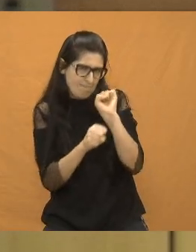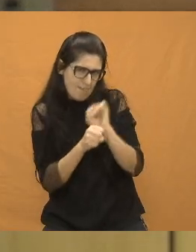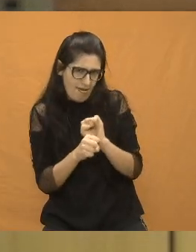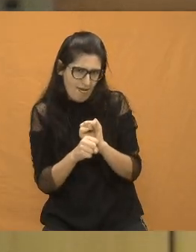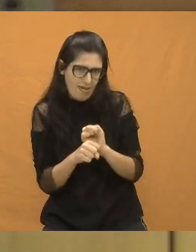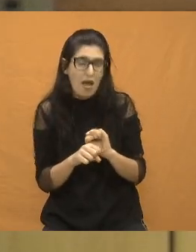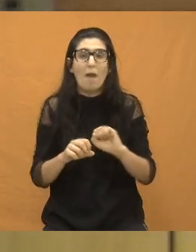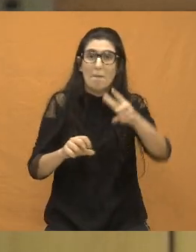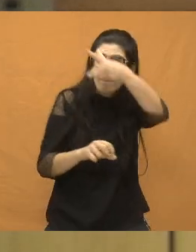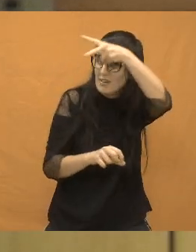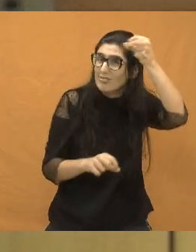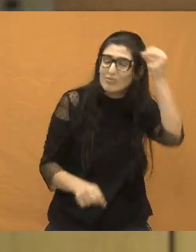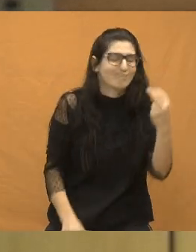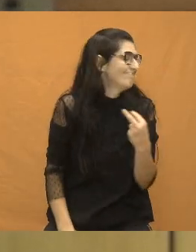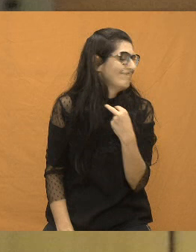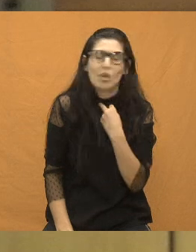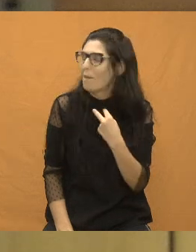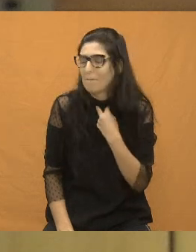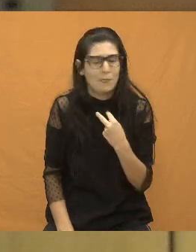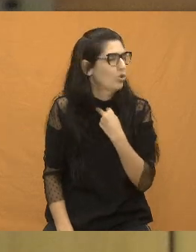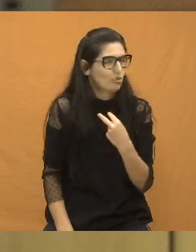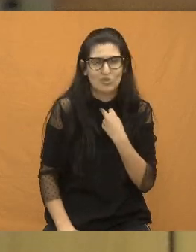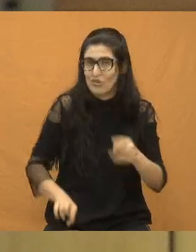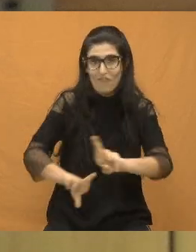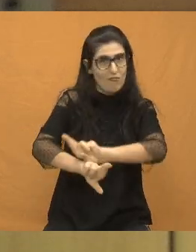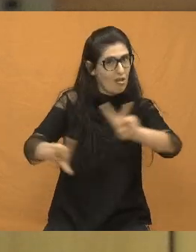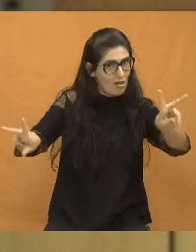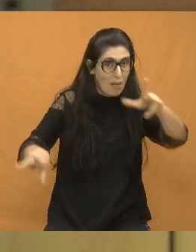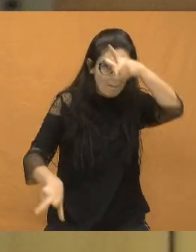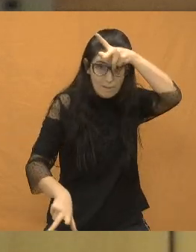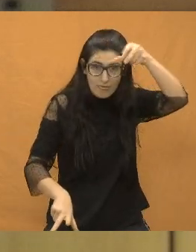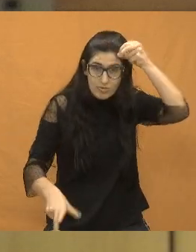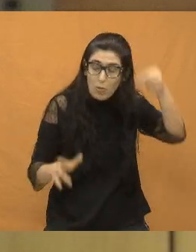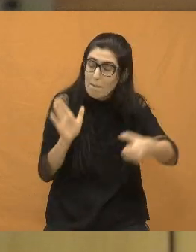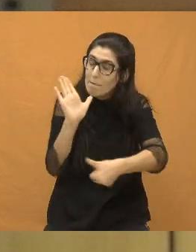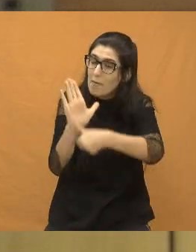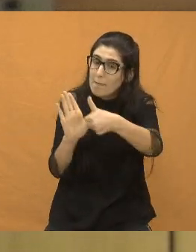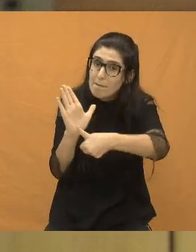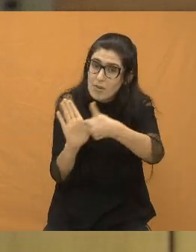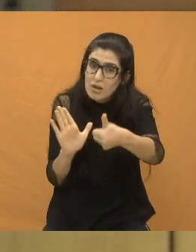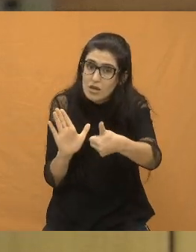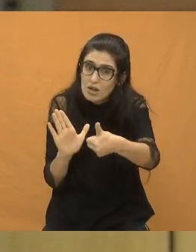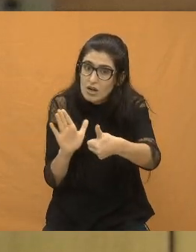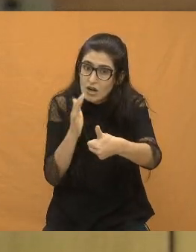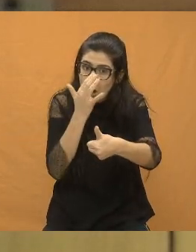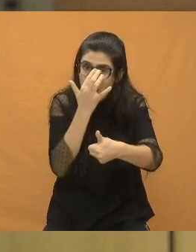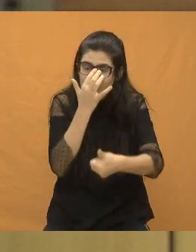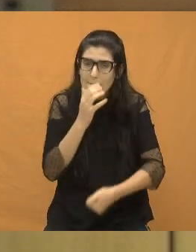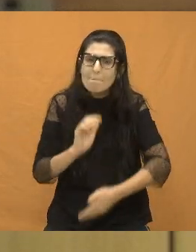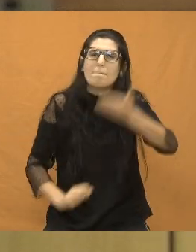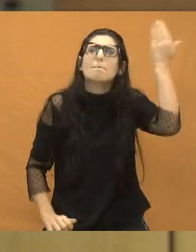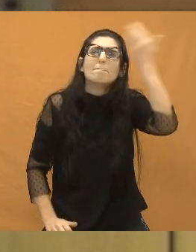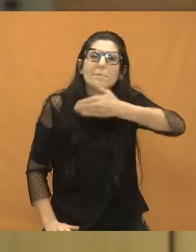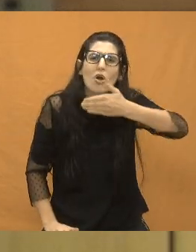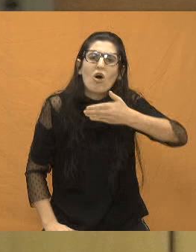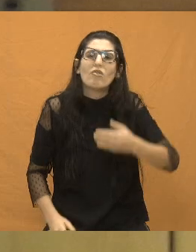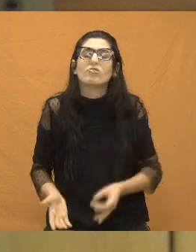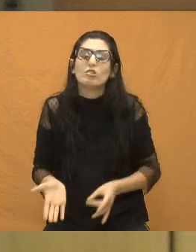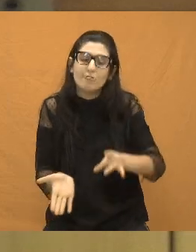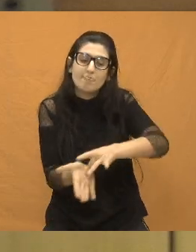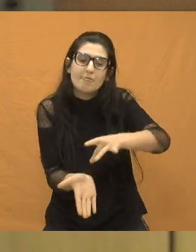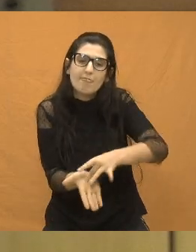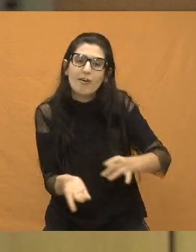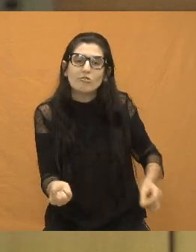A prefeitura não pode ser assim. A prefeitura, primeiro você demonstra que tem orçamento para